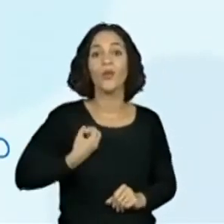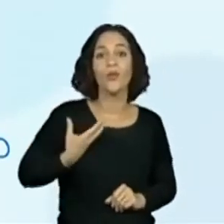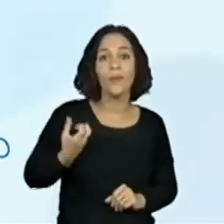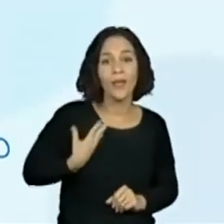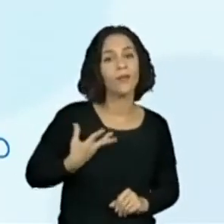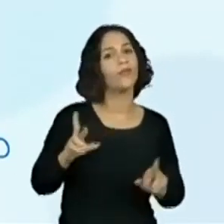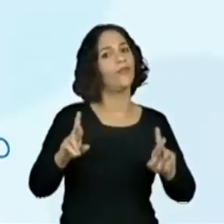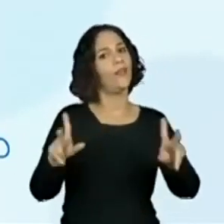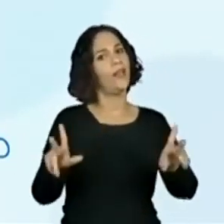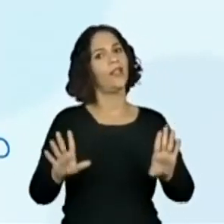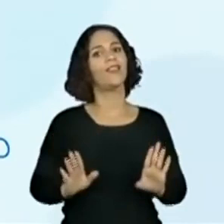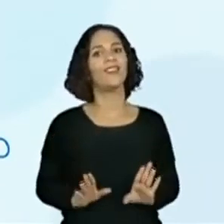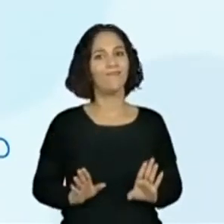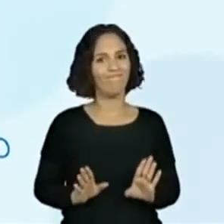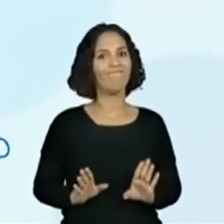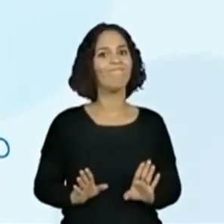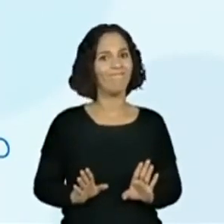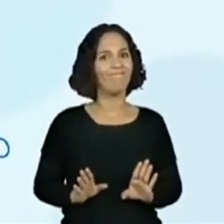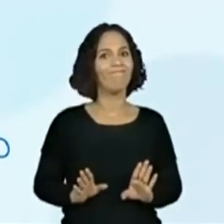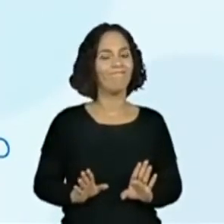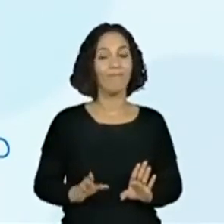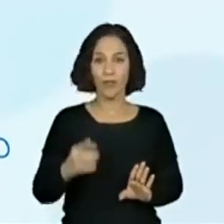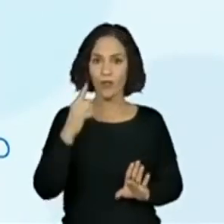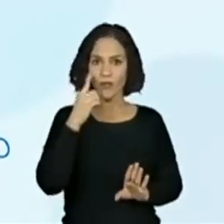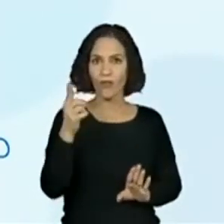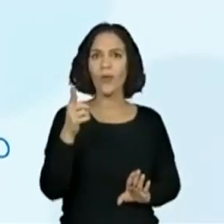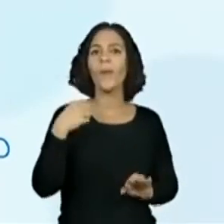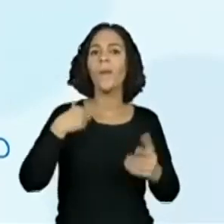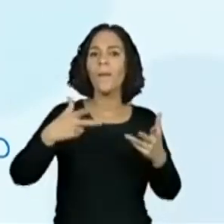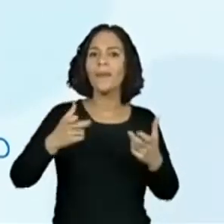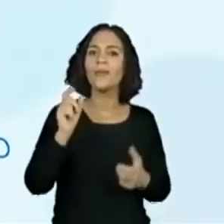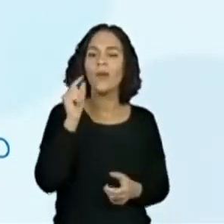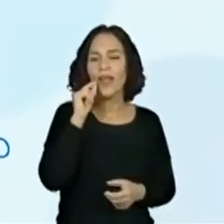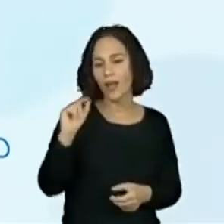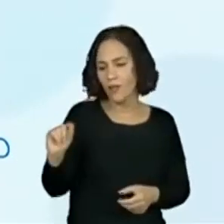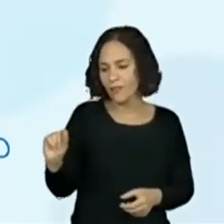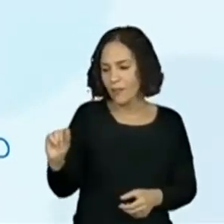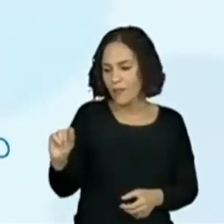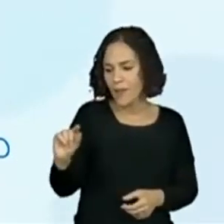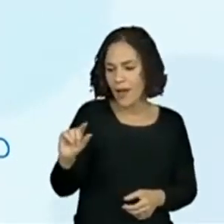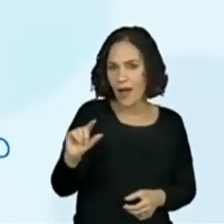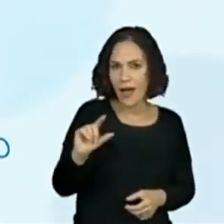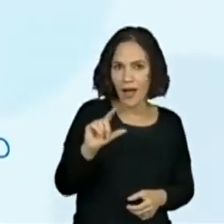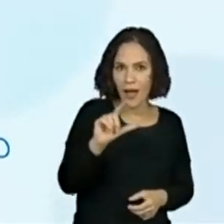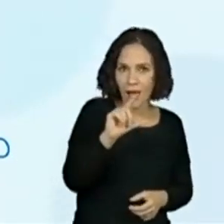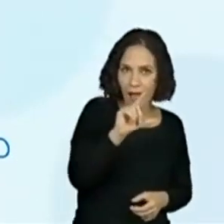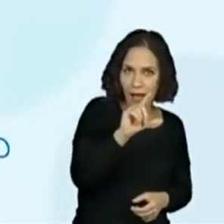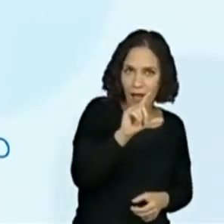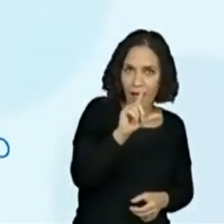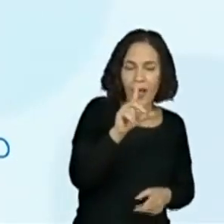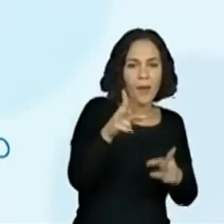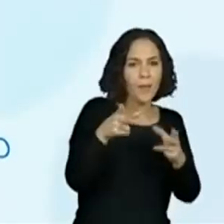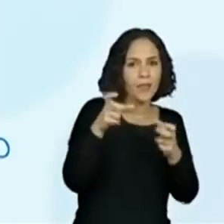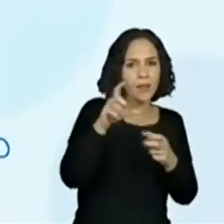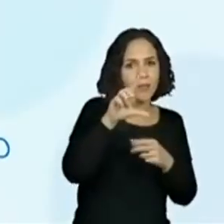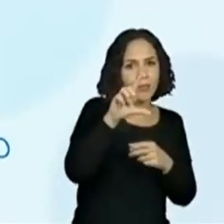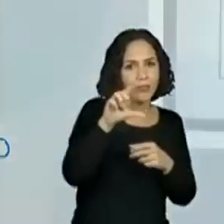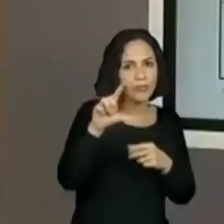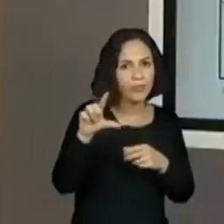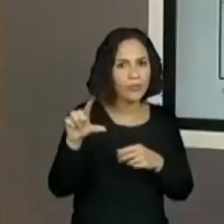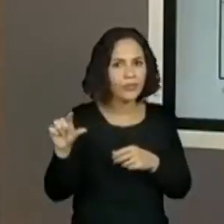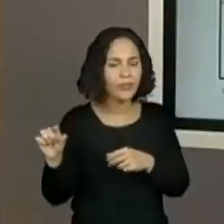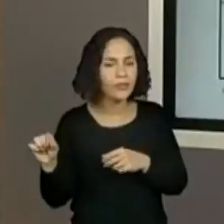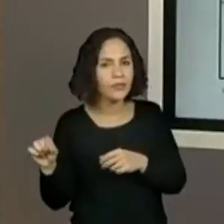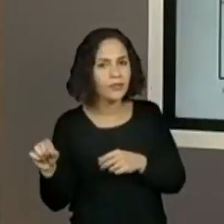valor. A gente comentou que era uma ordem crescente para vocês perceberem as diferenças. Para quando for manusear essas adições,